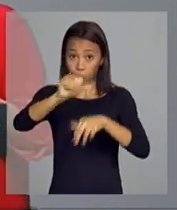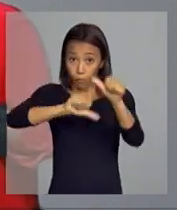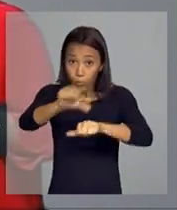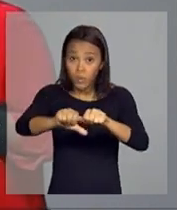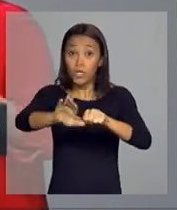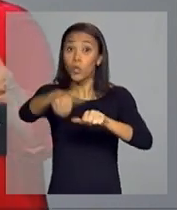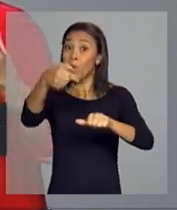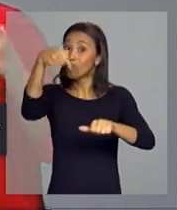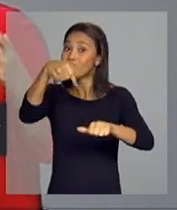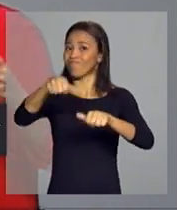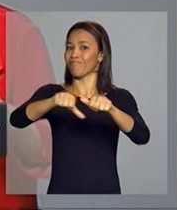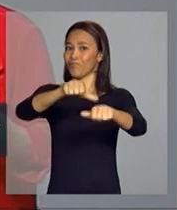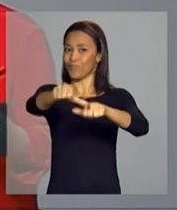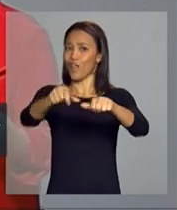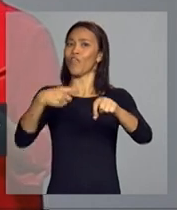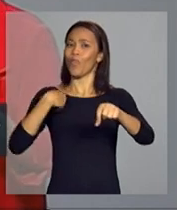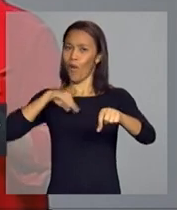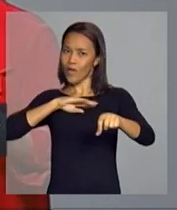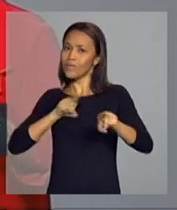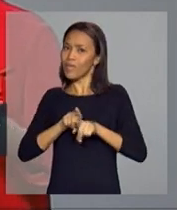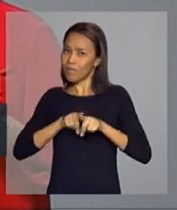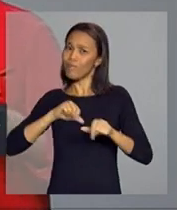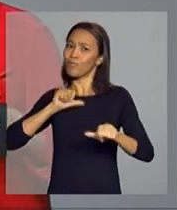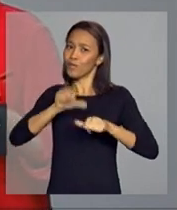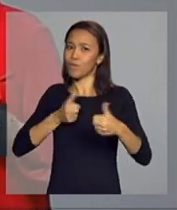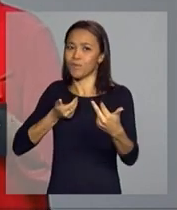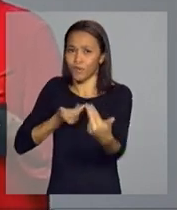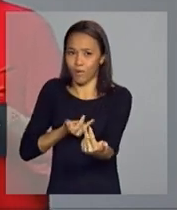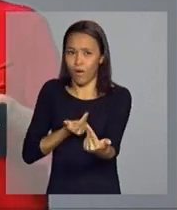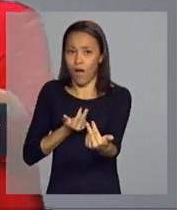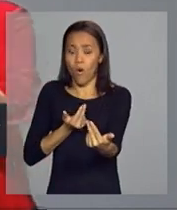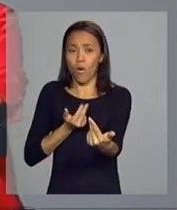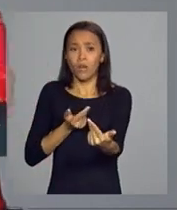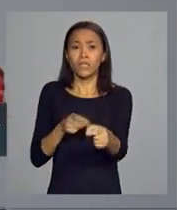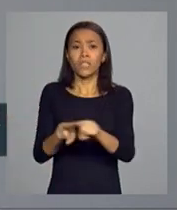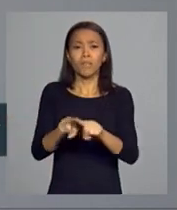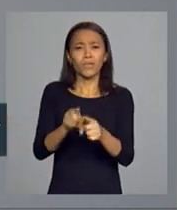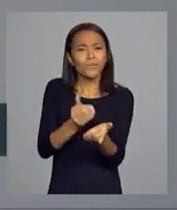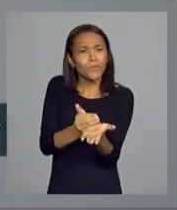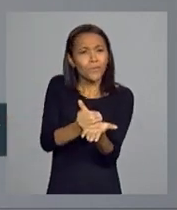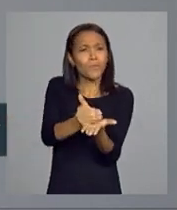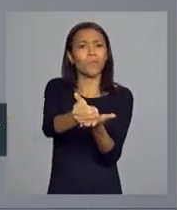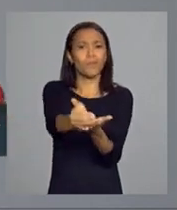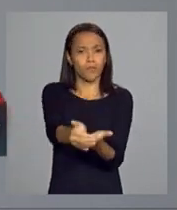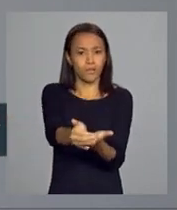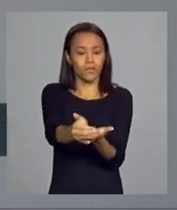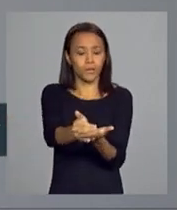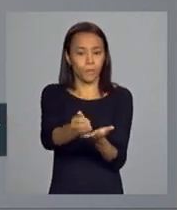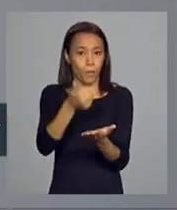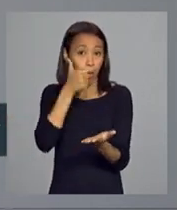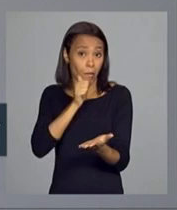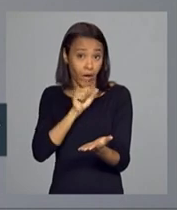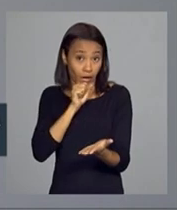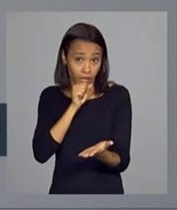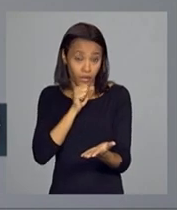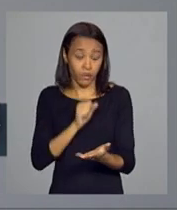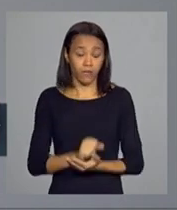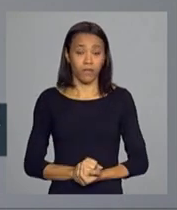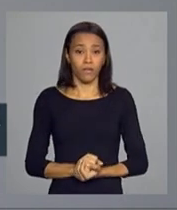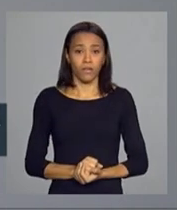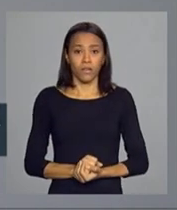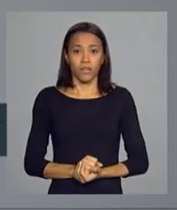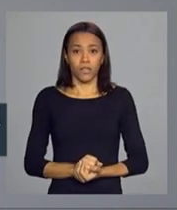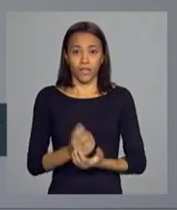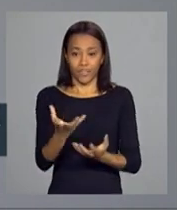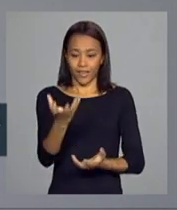muda, nós mudamos com ele. Logo no início, a mãe que recebia